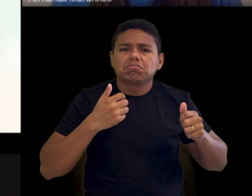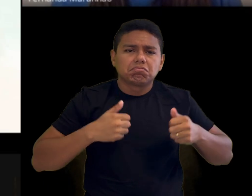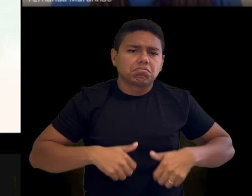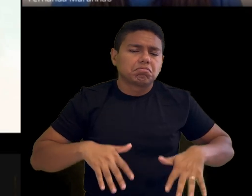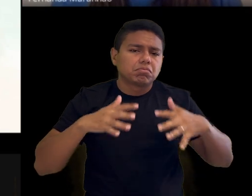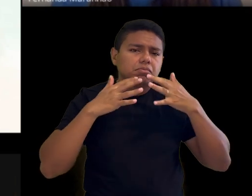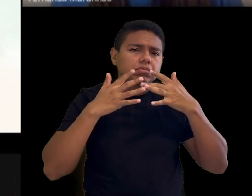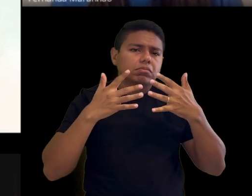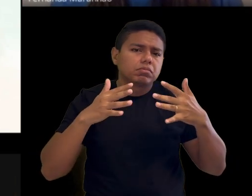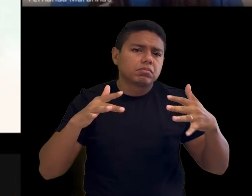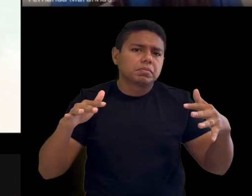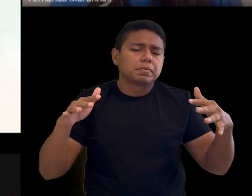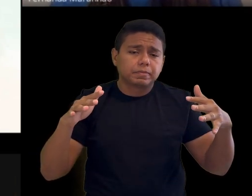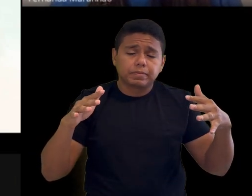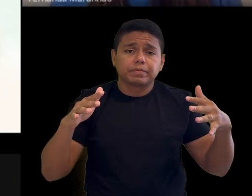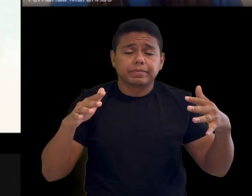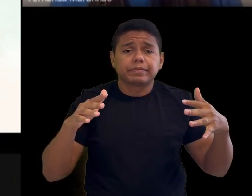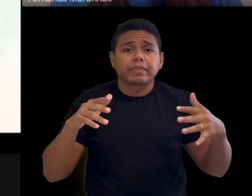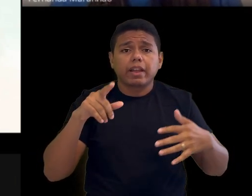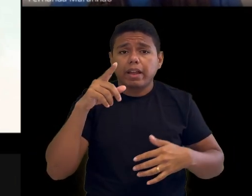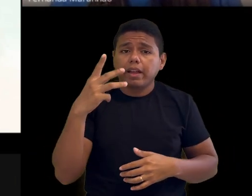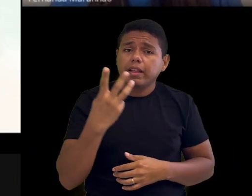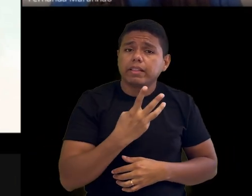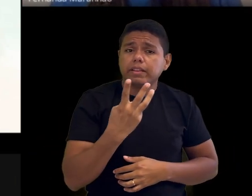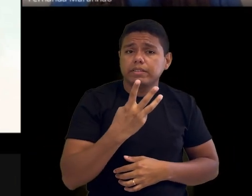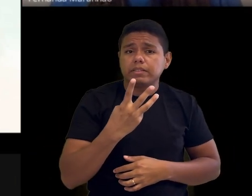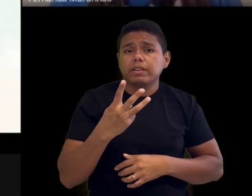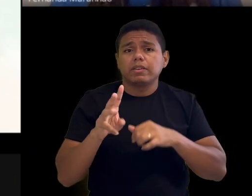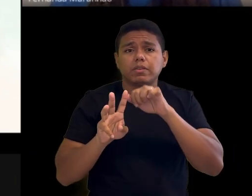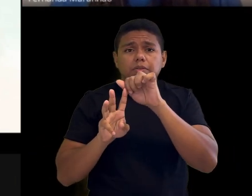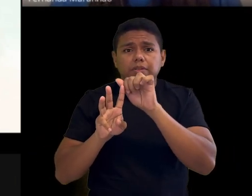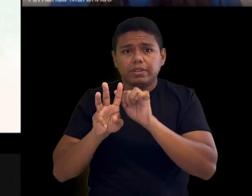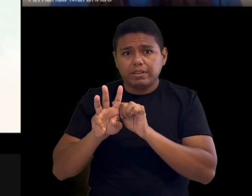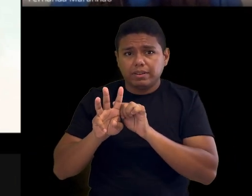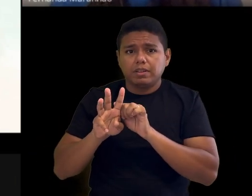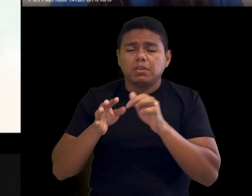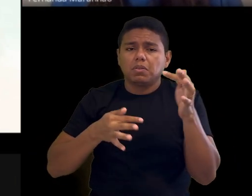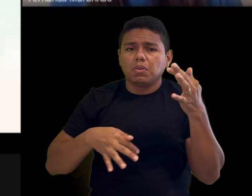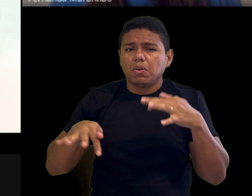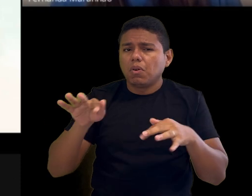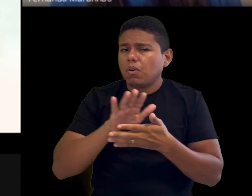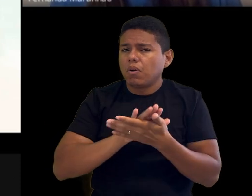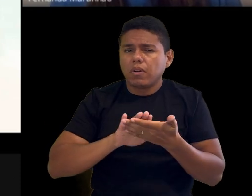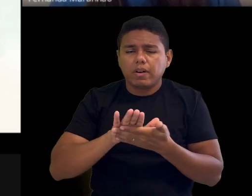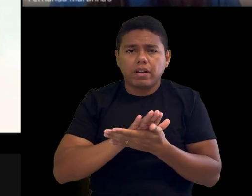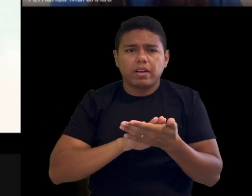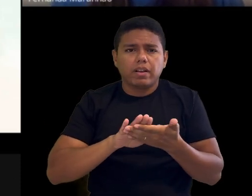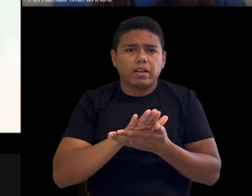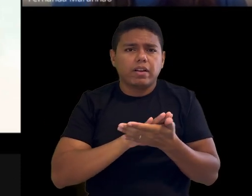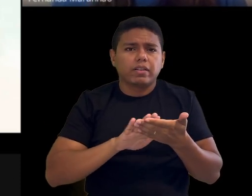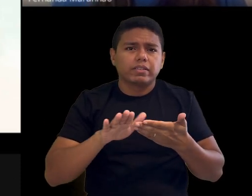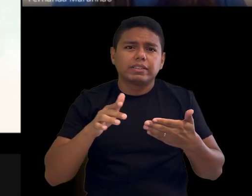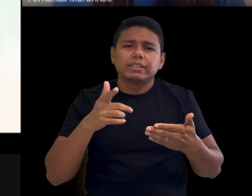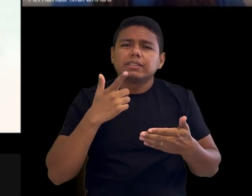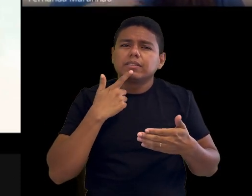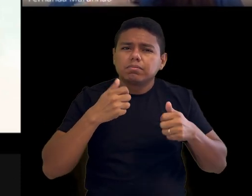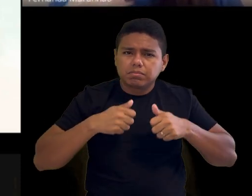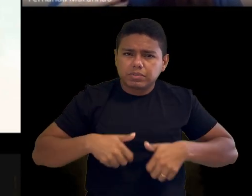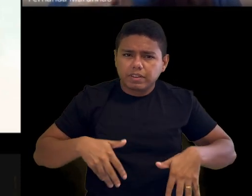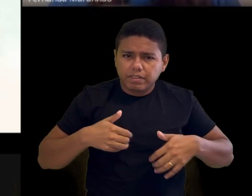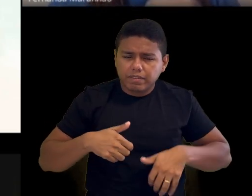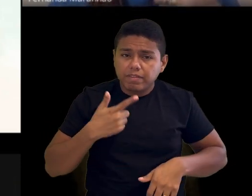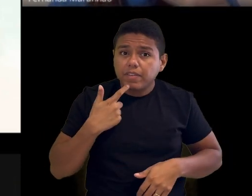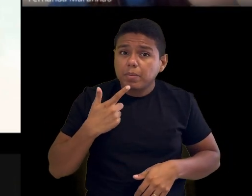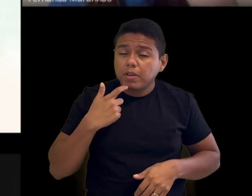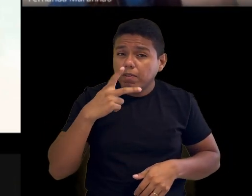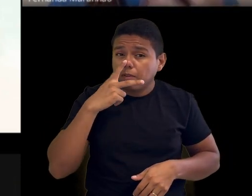terceiro trimestre, de forma indolor, um sangramento vermelho vivo, que costuma começar com pequena quantidade, mas